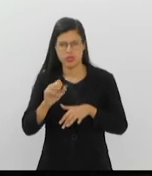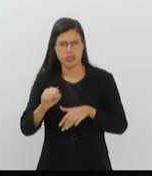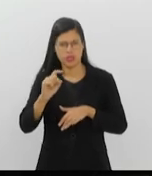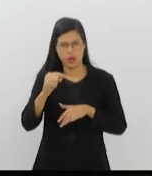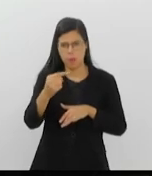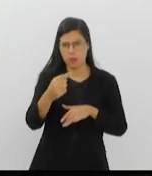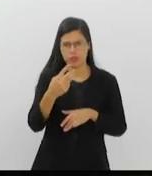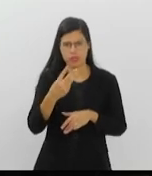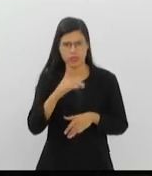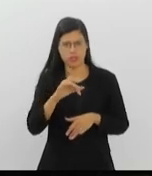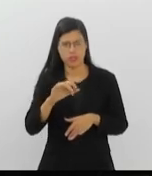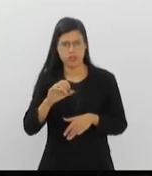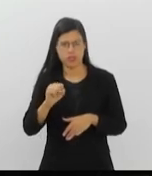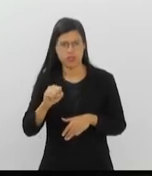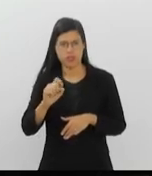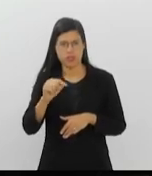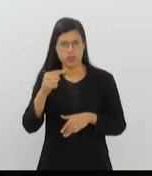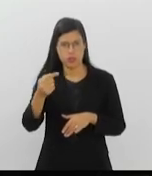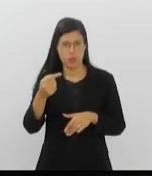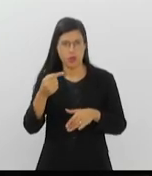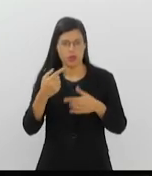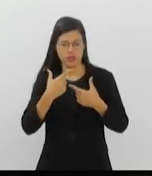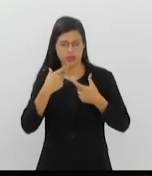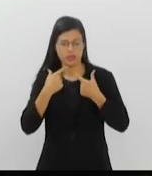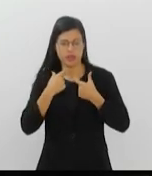dessa medalha ter sido entregue